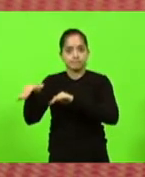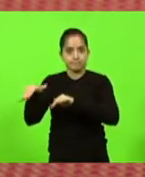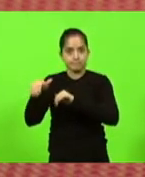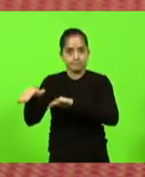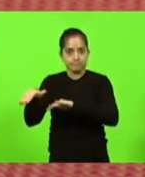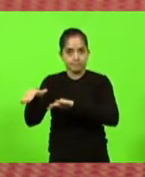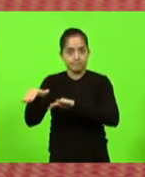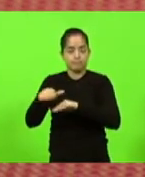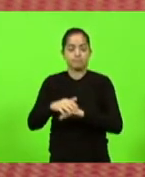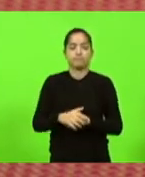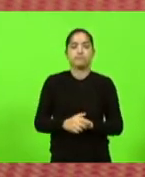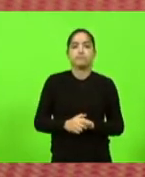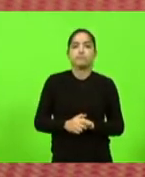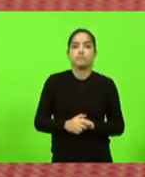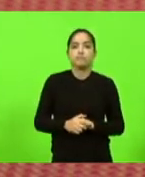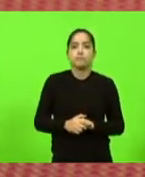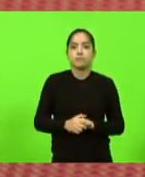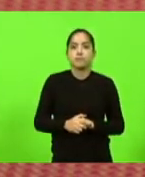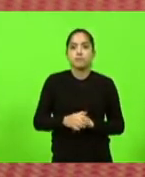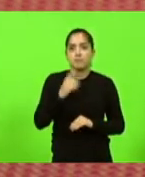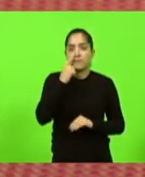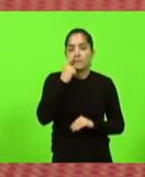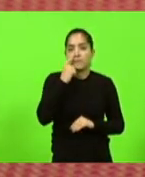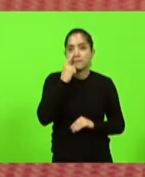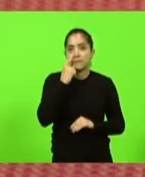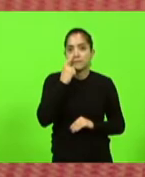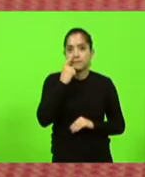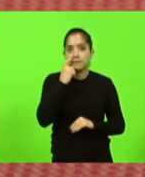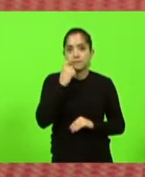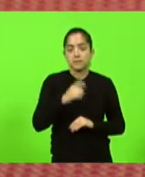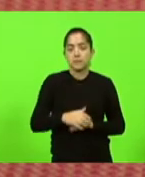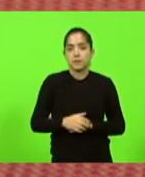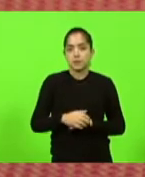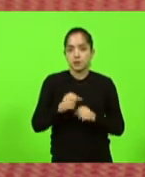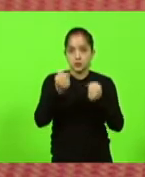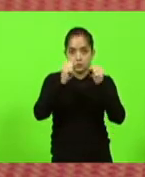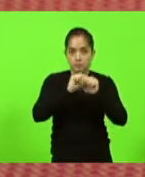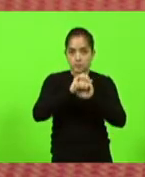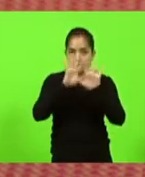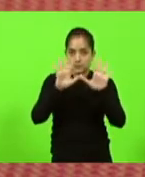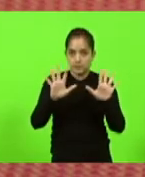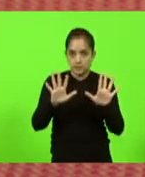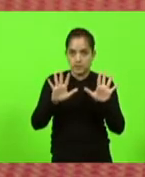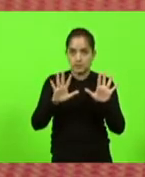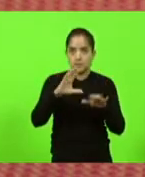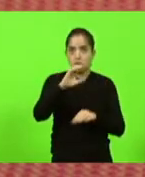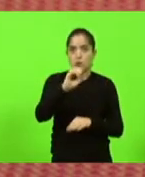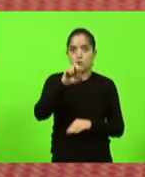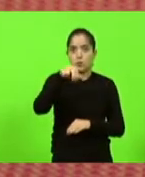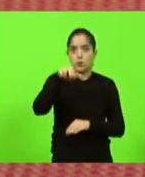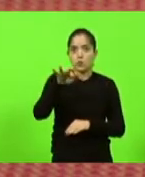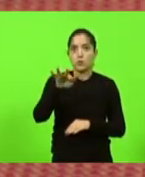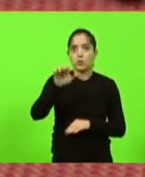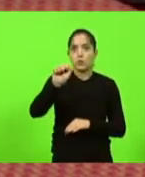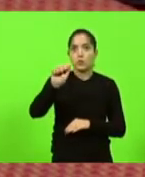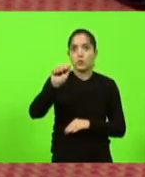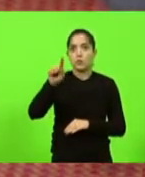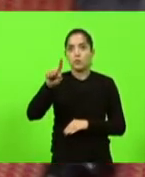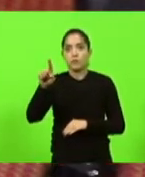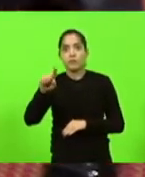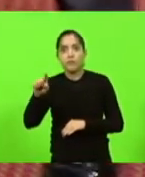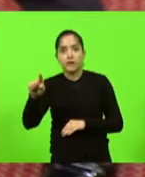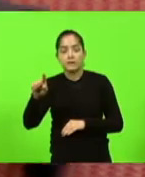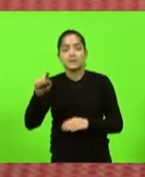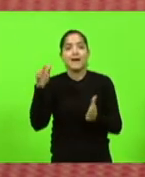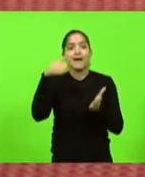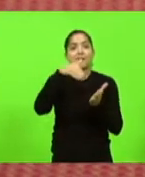repetir, 1º de março. O deputado Milton Alves fez esclarecimento. O CONFAS, ele estendeu até o dia 31 de dezembro,